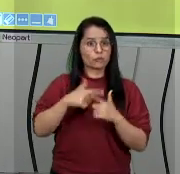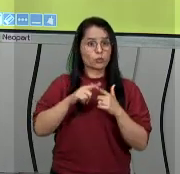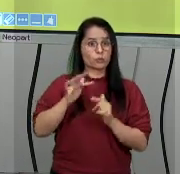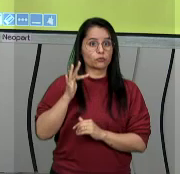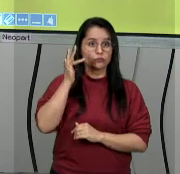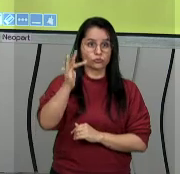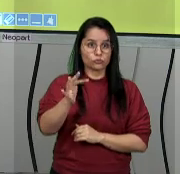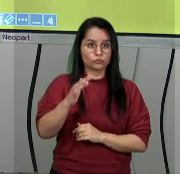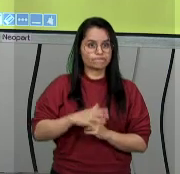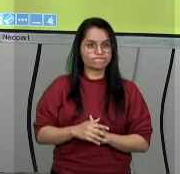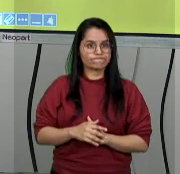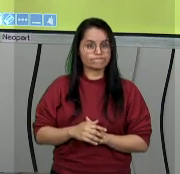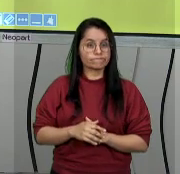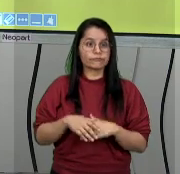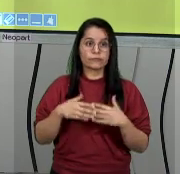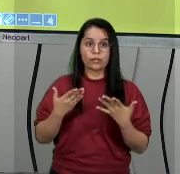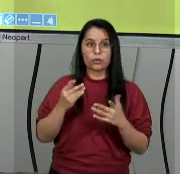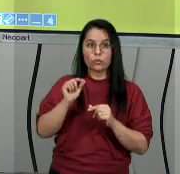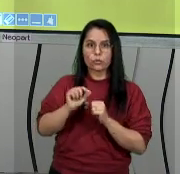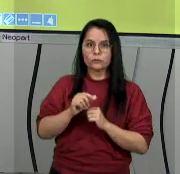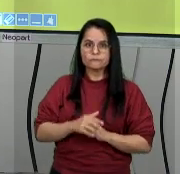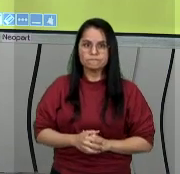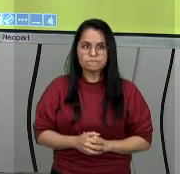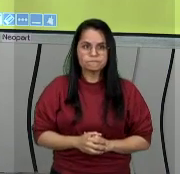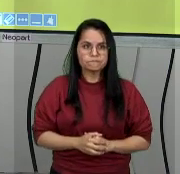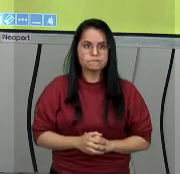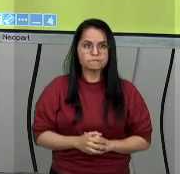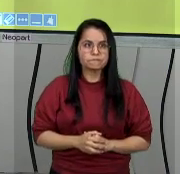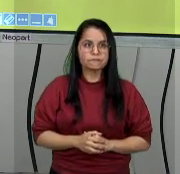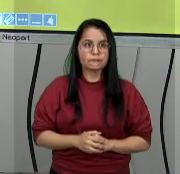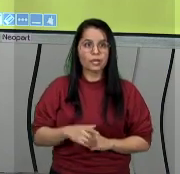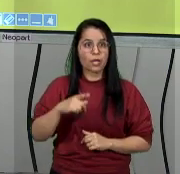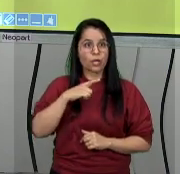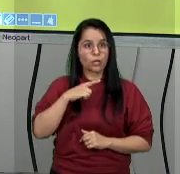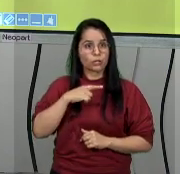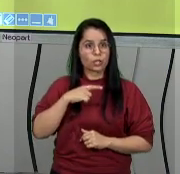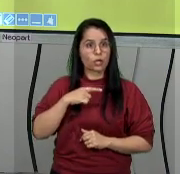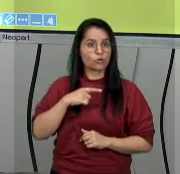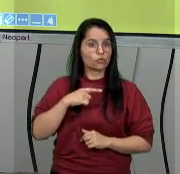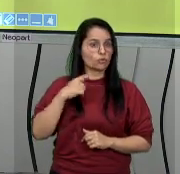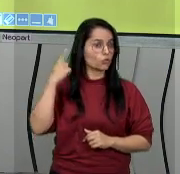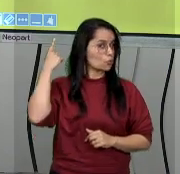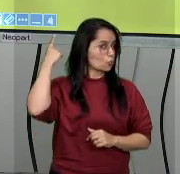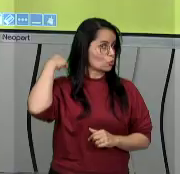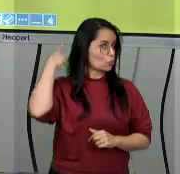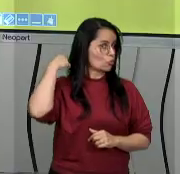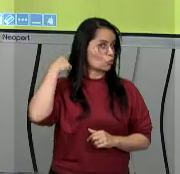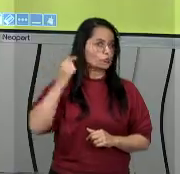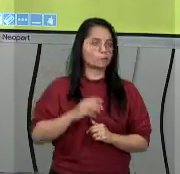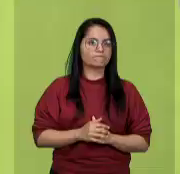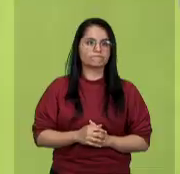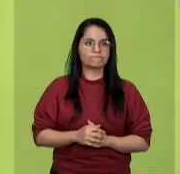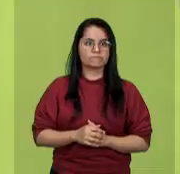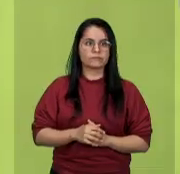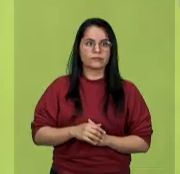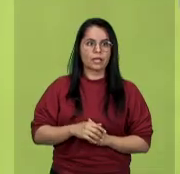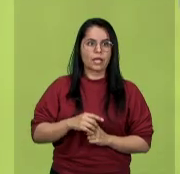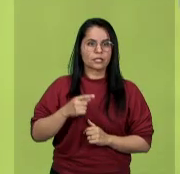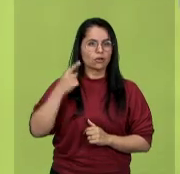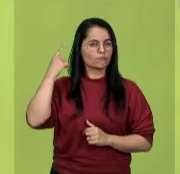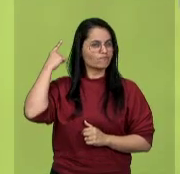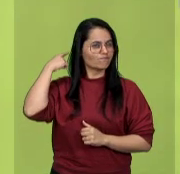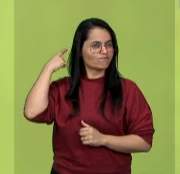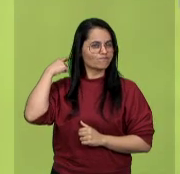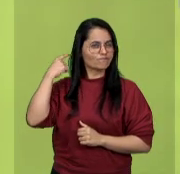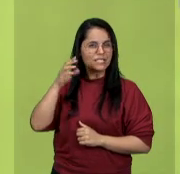futuros. Então, quando a coluna ela tem uma curvatura